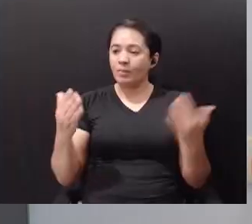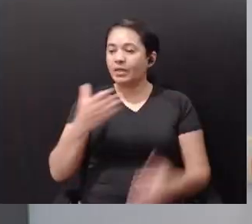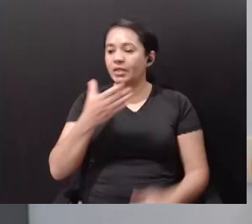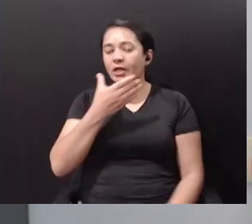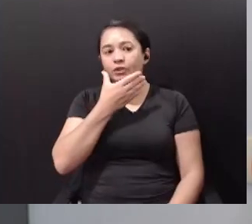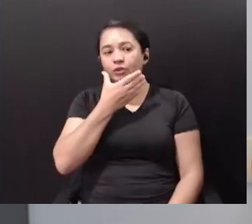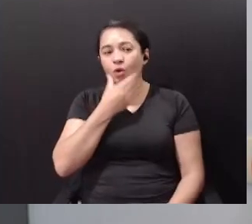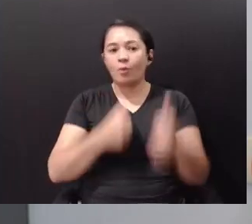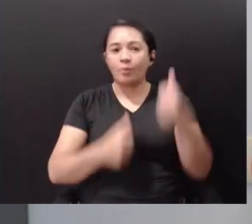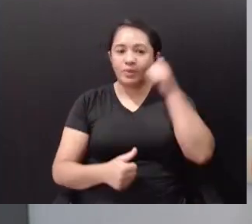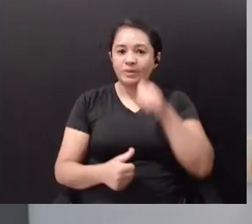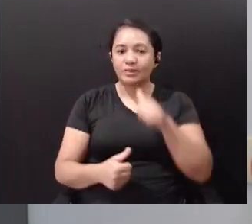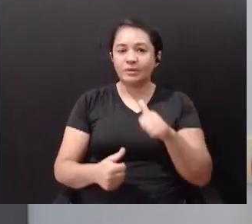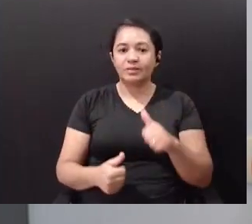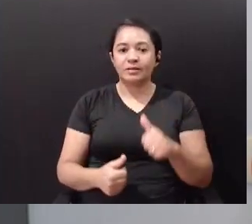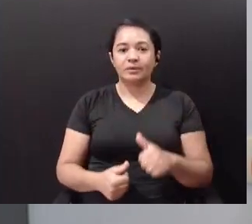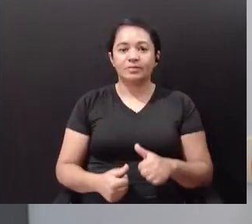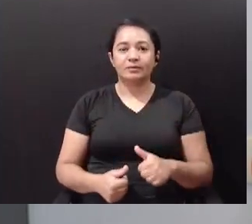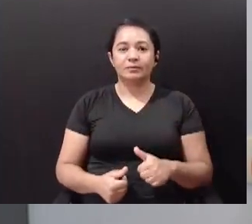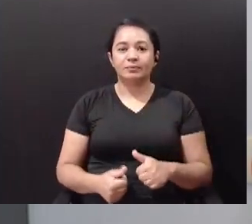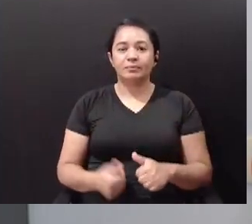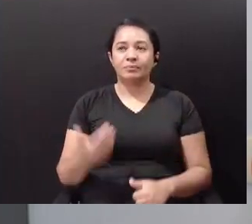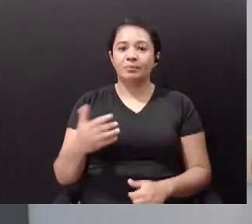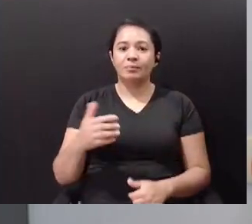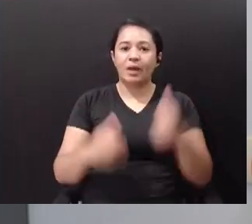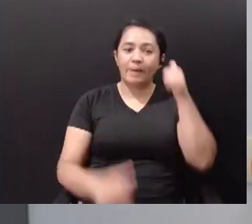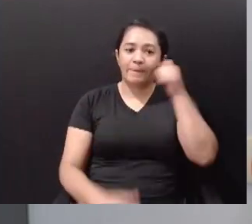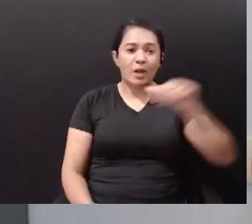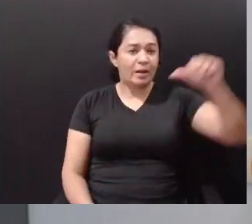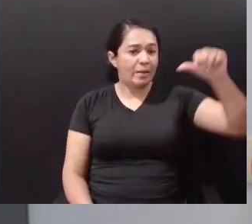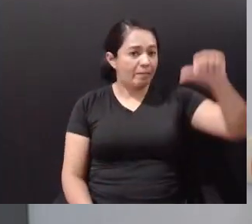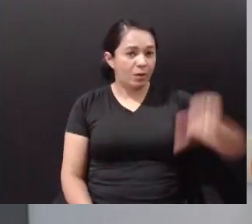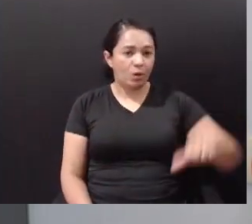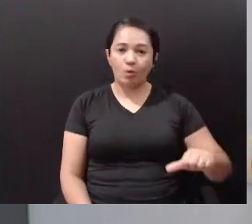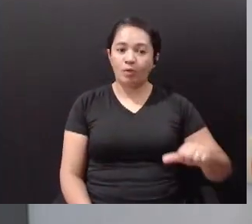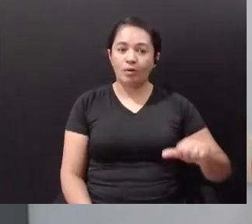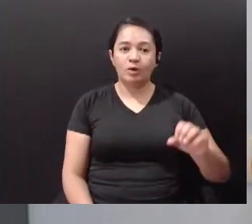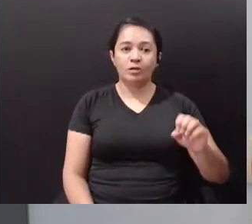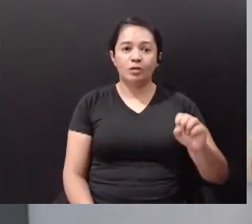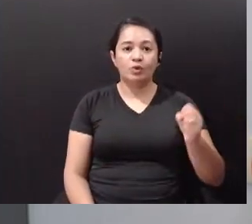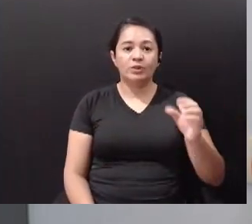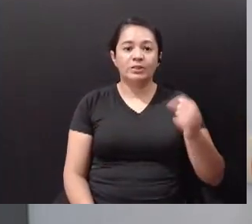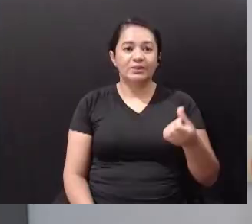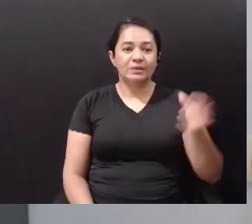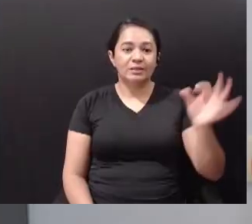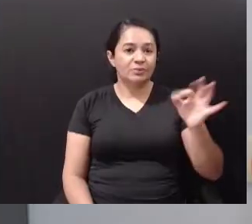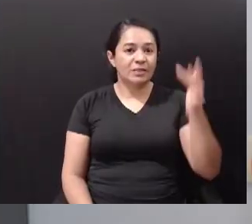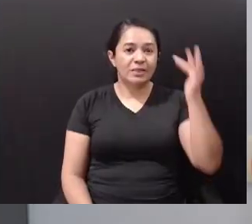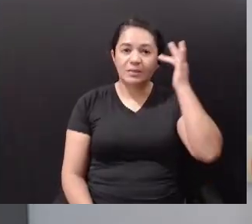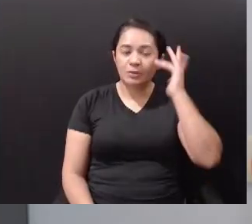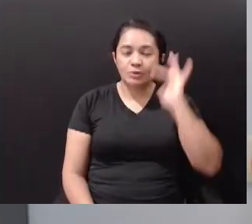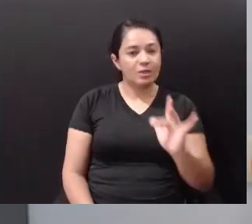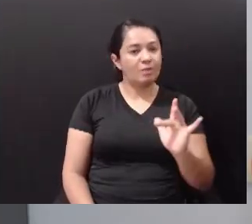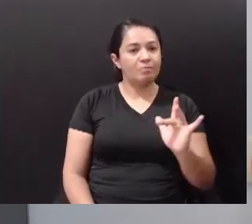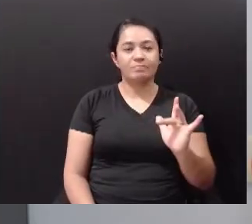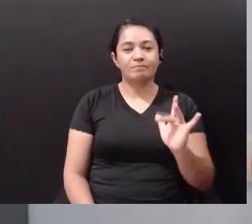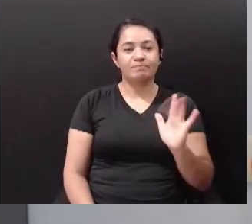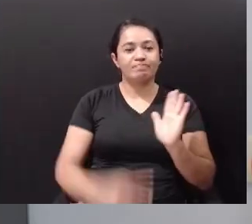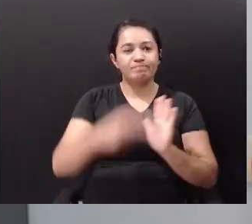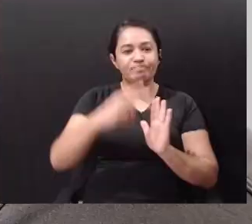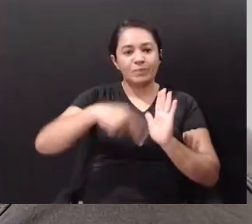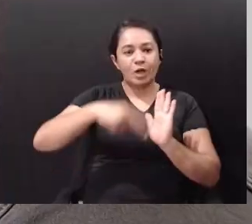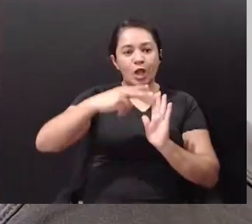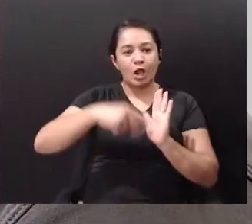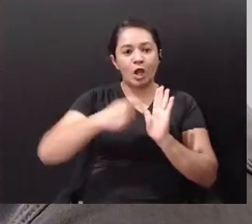situação era para as mulheres ainda pior, né? 86% das mulheres não tinham esse domínio da